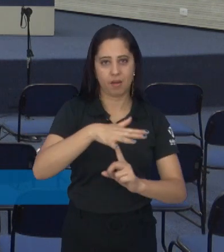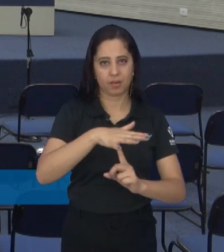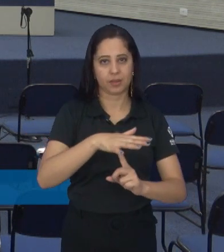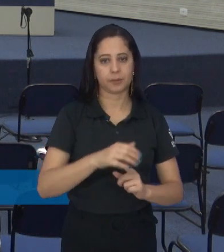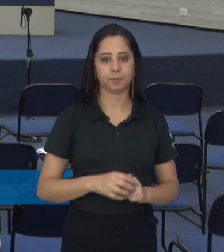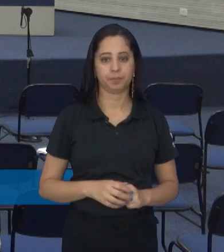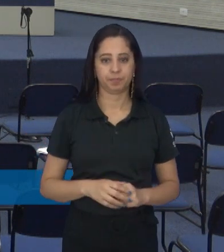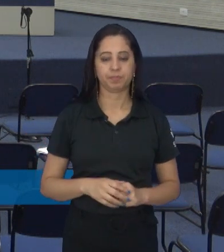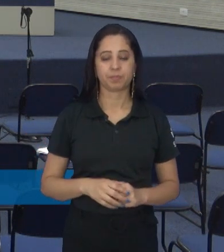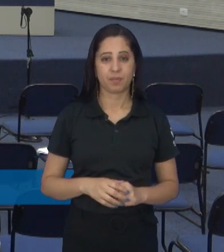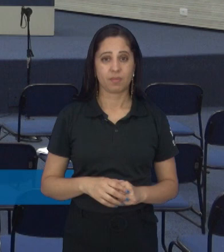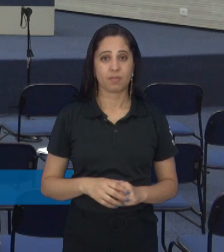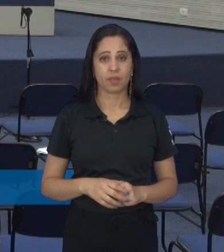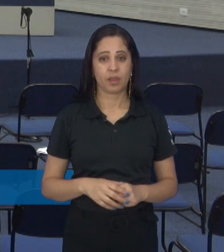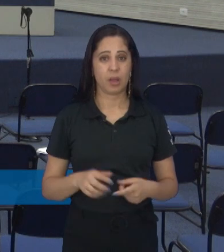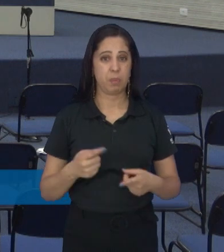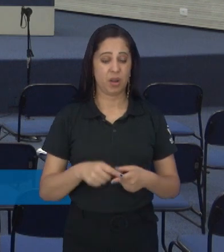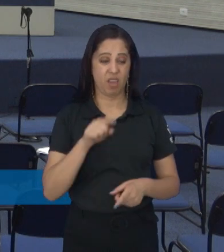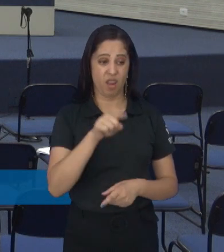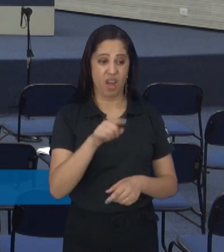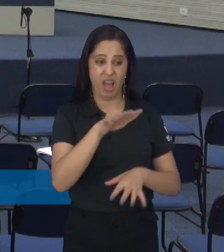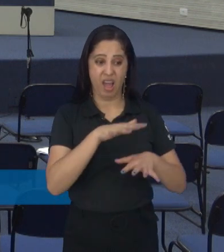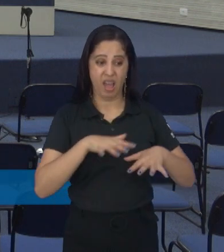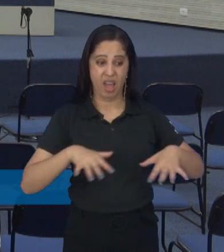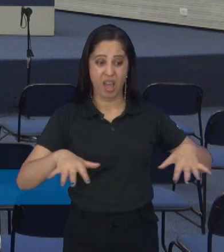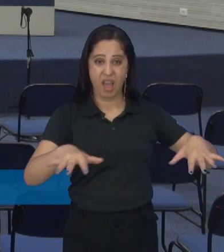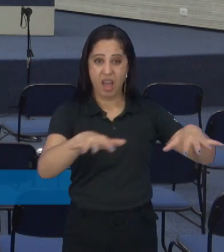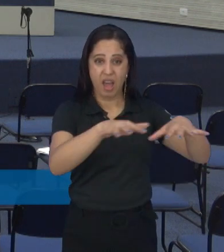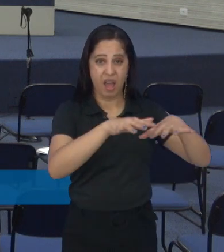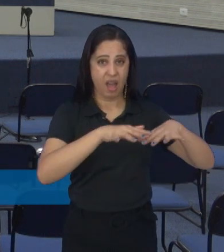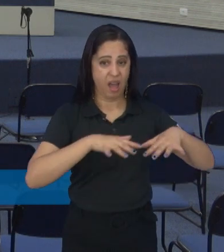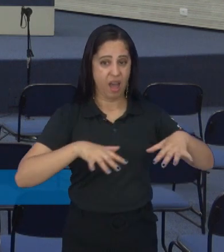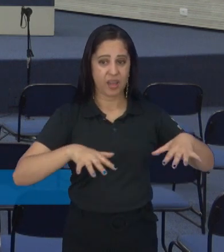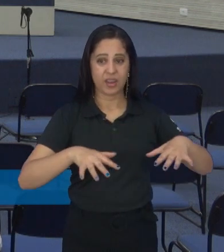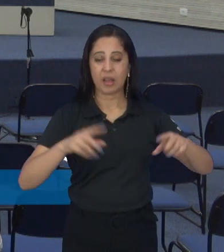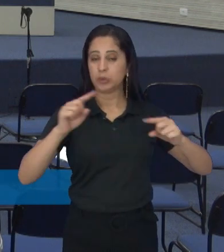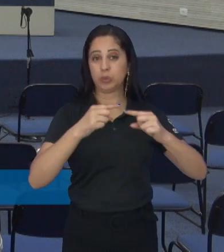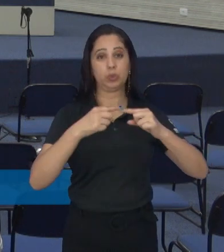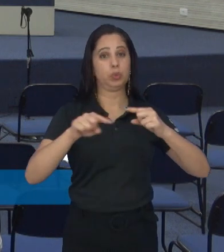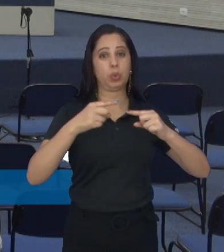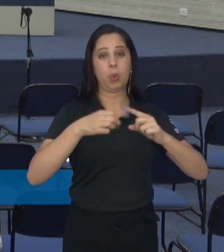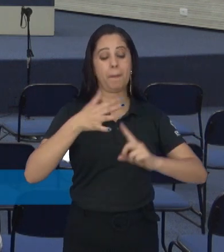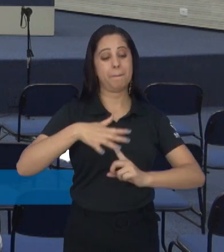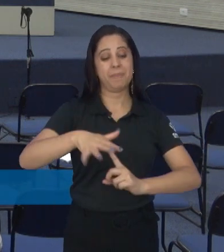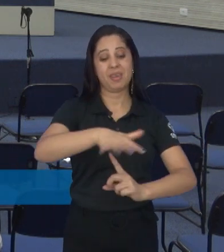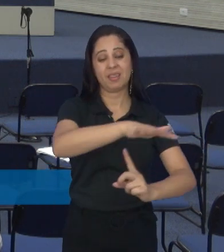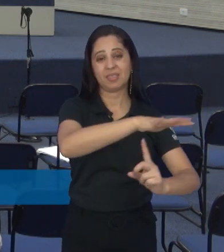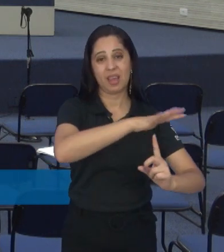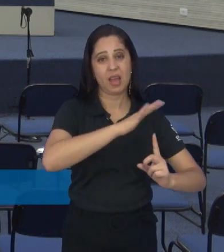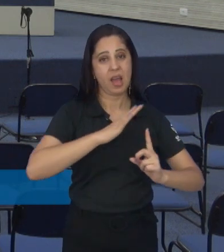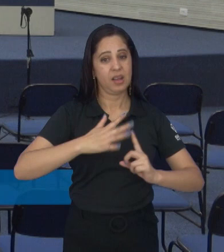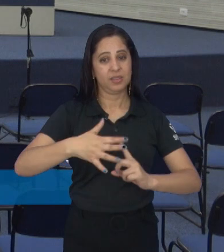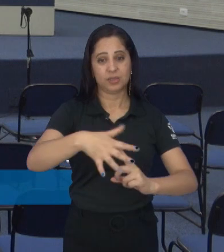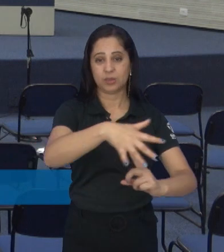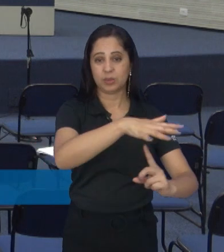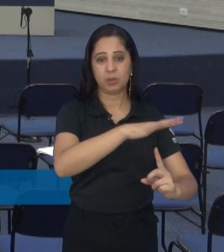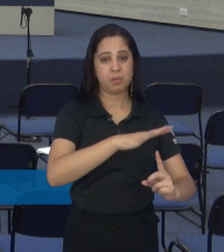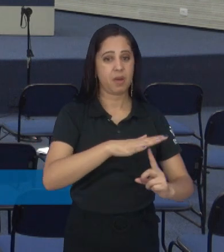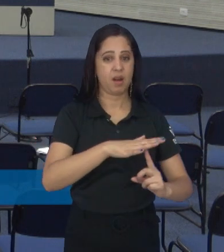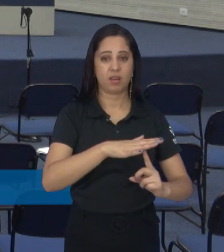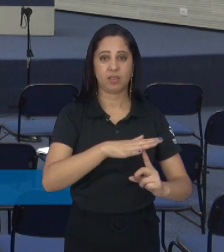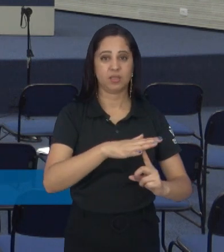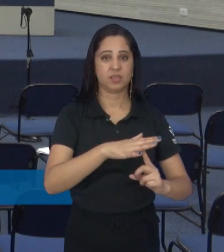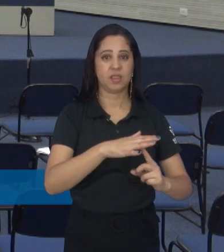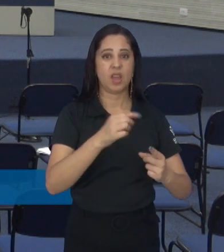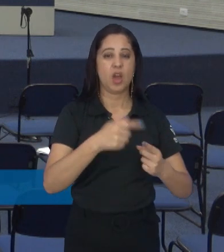que não que não serve a um parque público porque seria tão somente um parque para os poucos